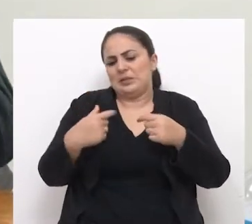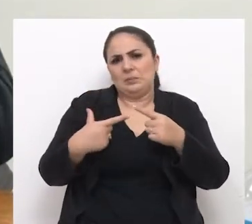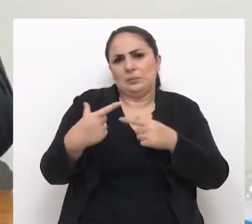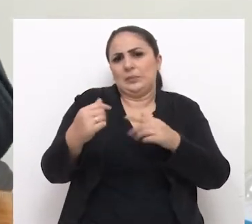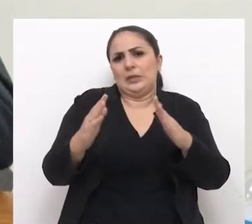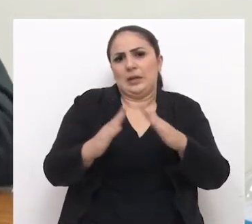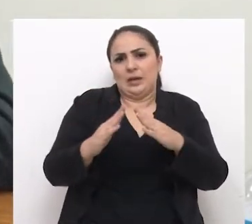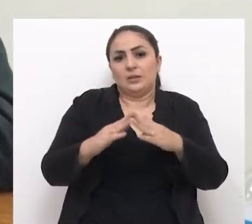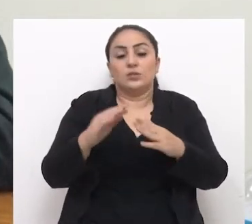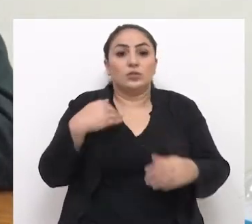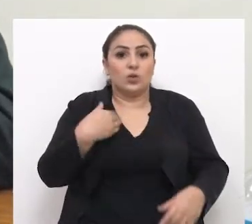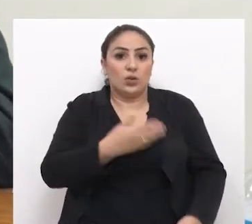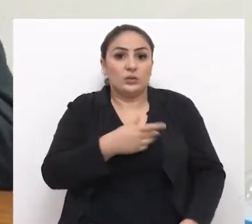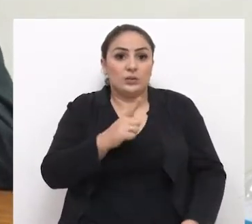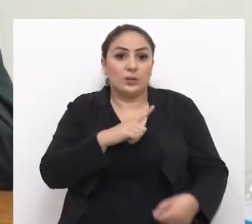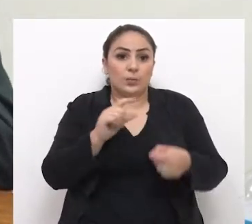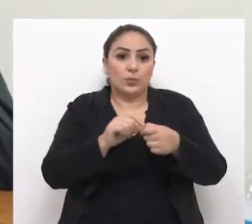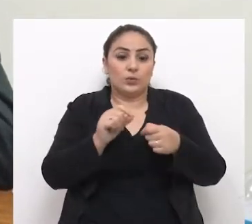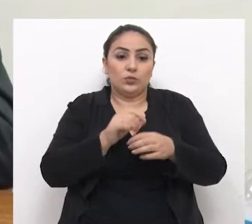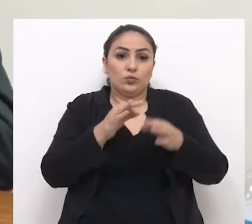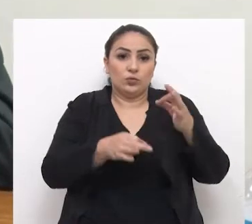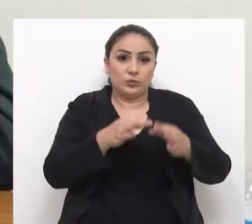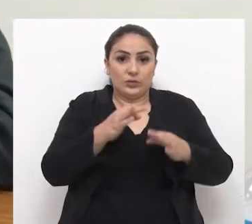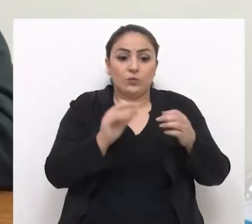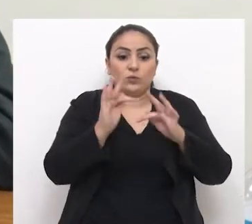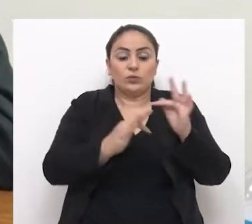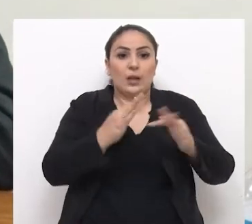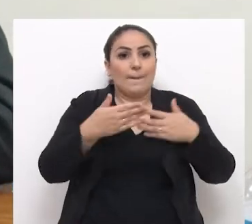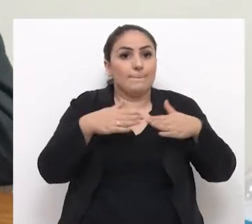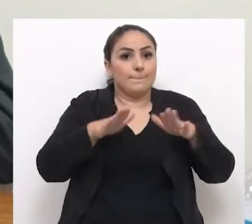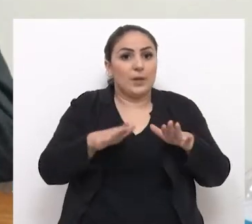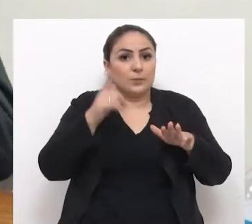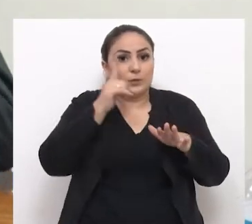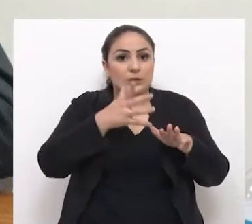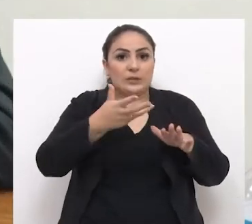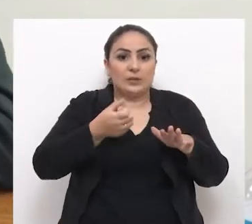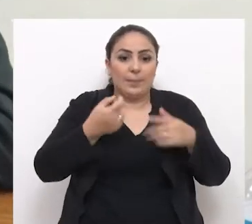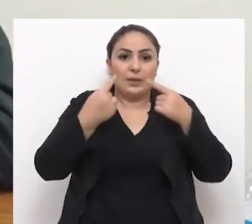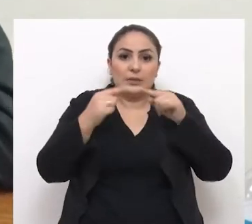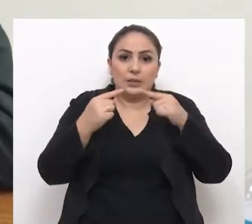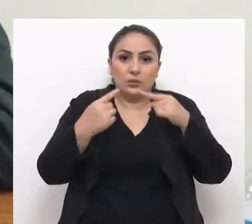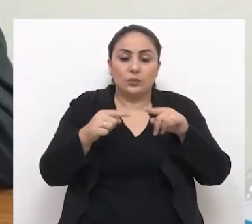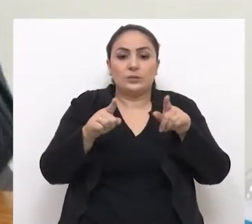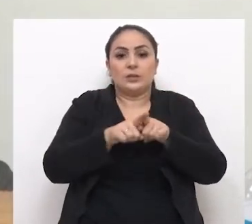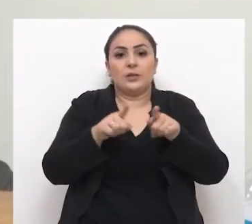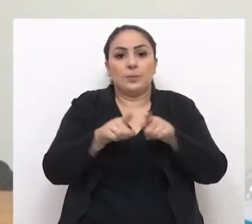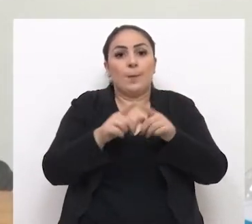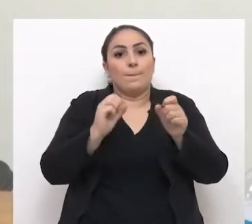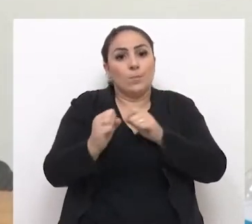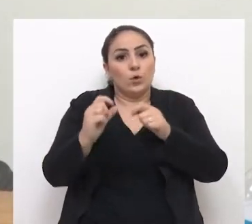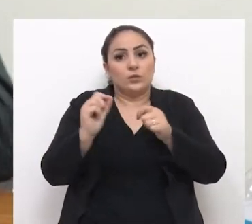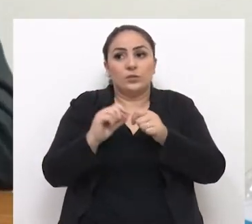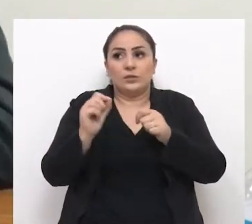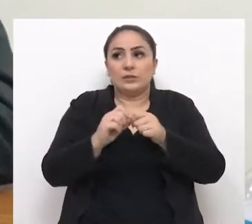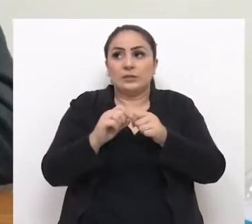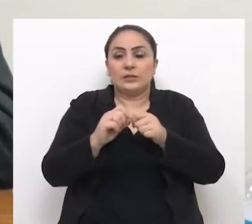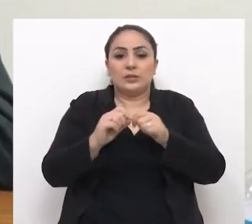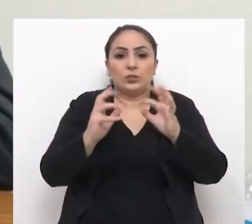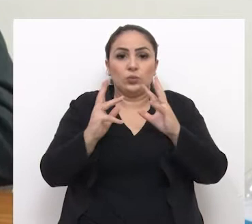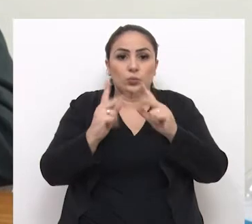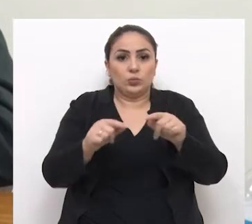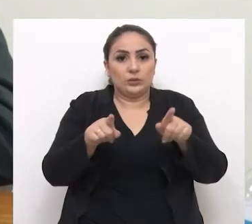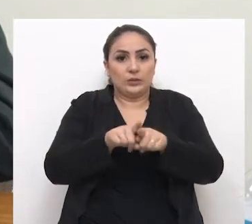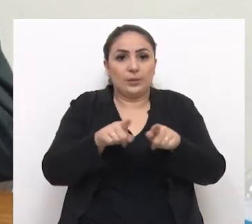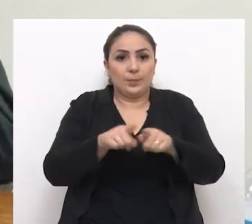casa. Temos também a Promotoria de Justiça funcionando, aberta, para receber algumas denúncias. Podem ser feitas para o